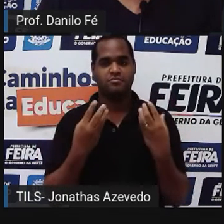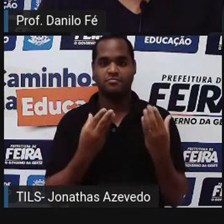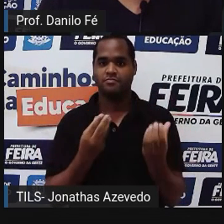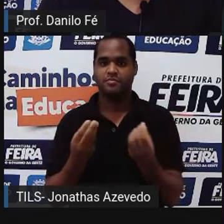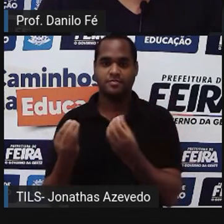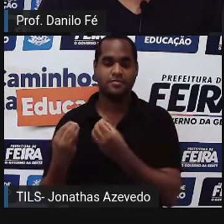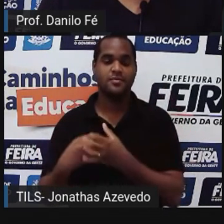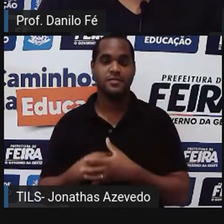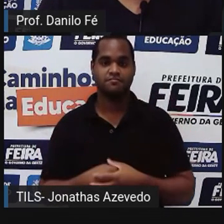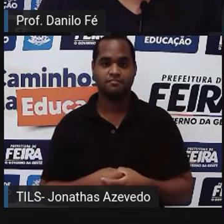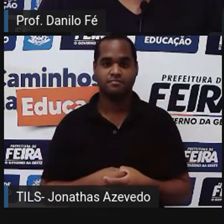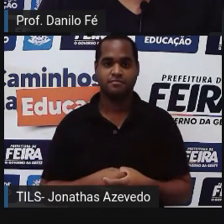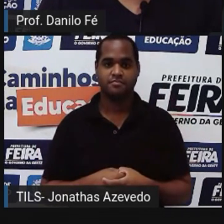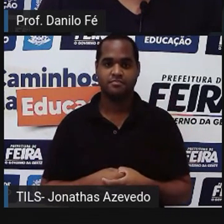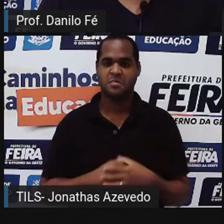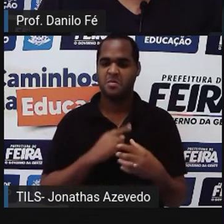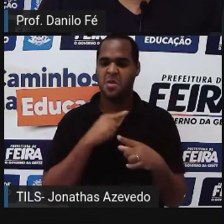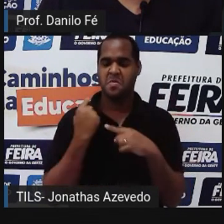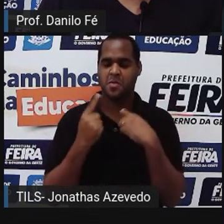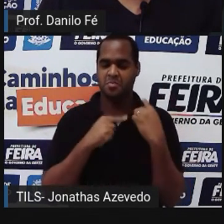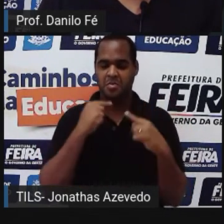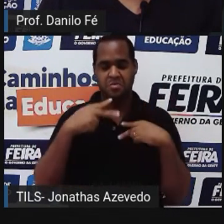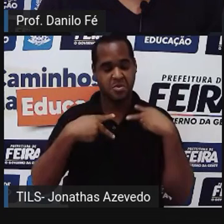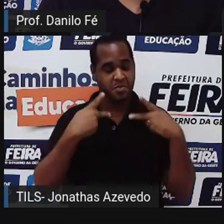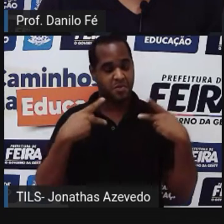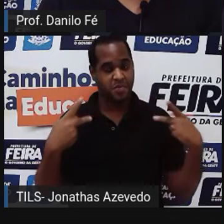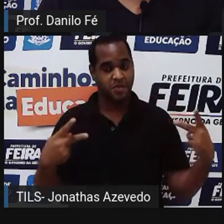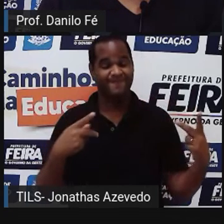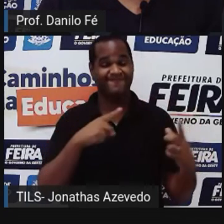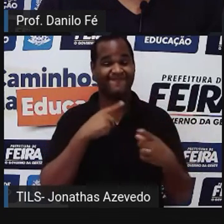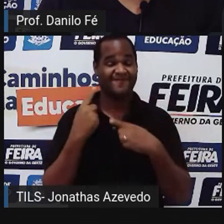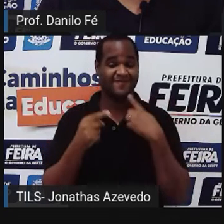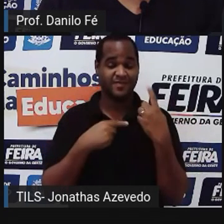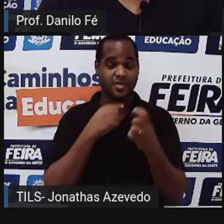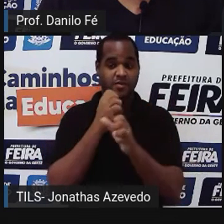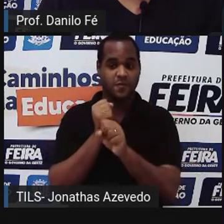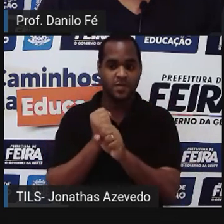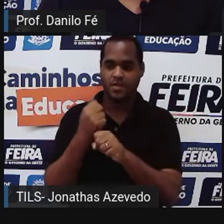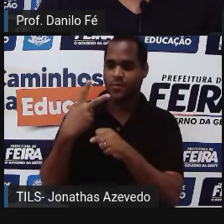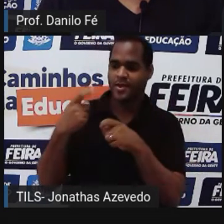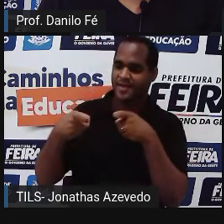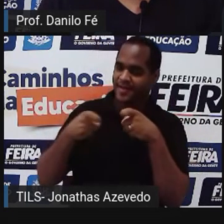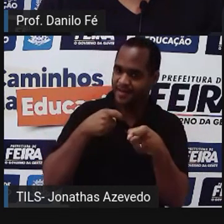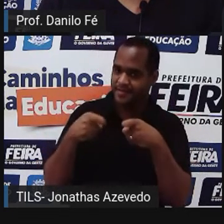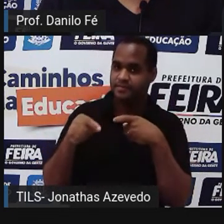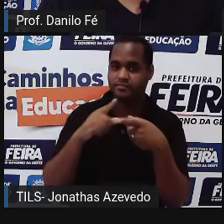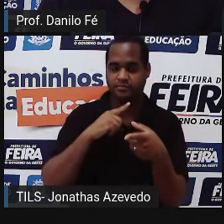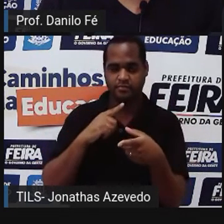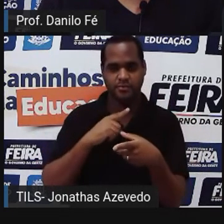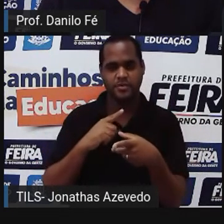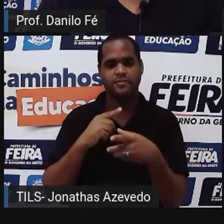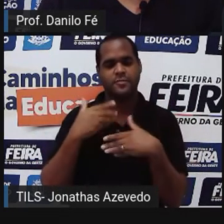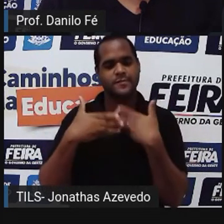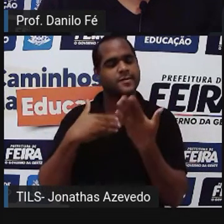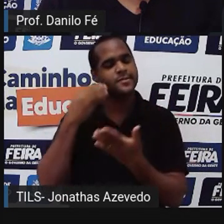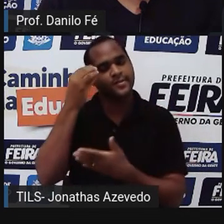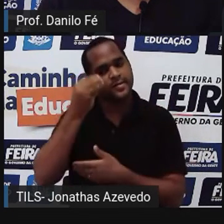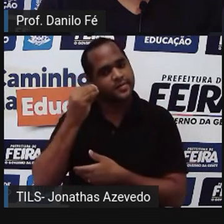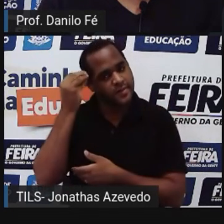Se morreu como nunca havia se morrido. Se você somar as duas guerras, você vai ter uma